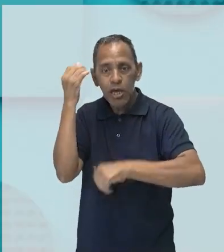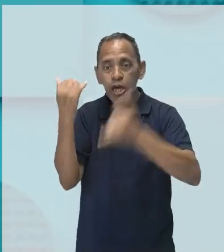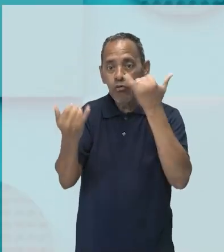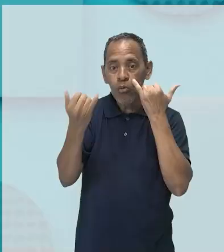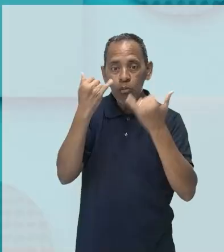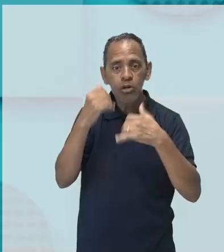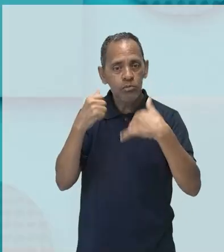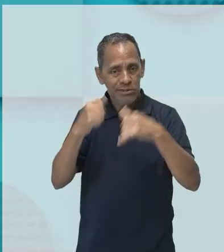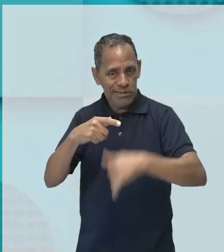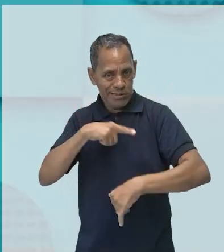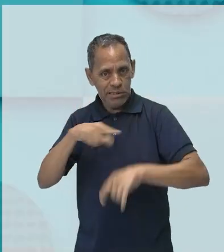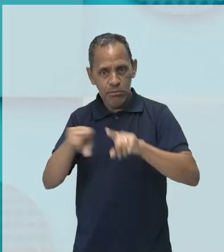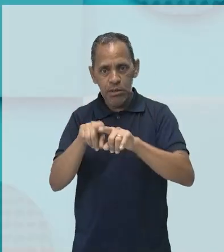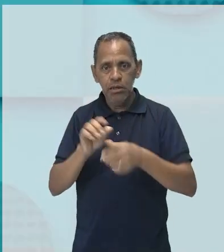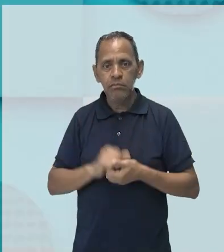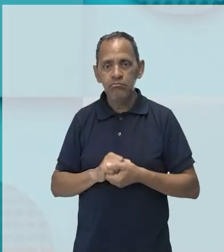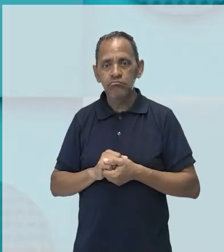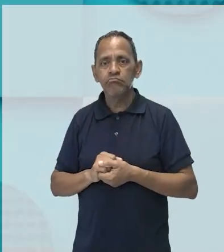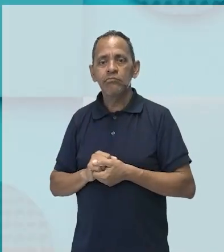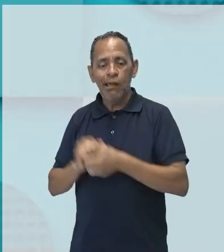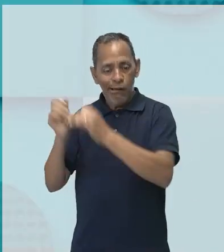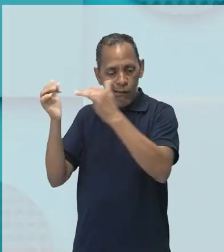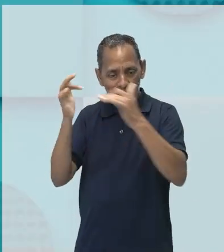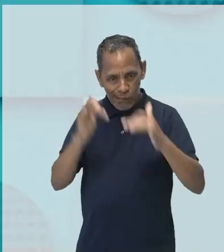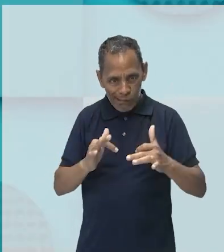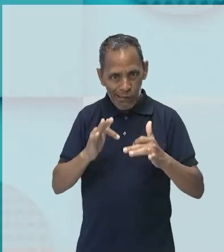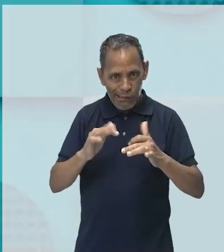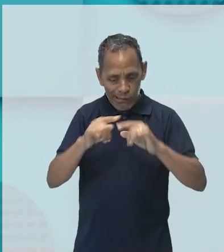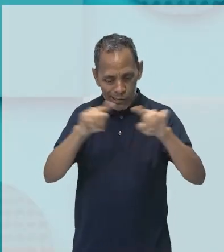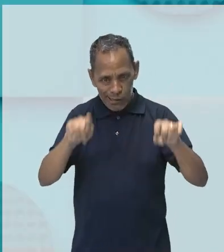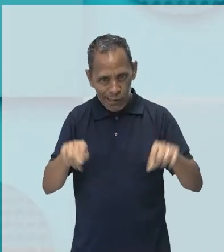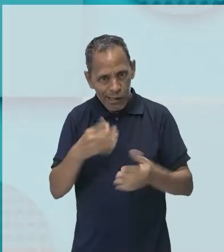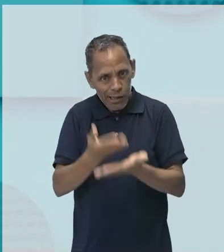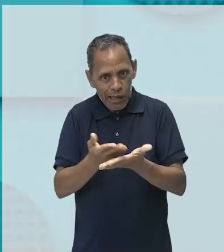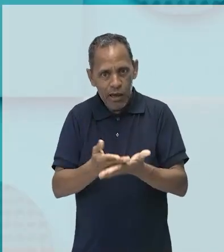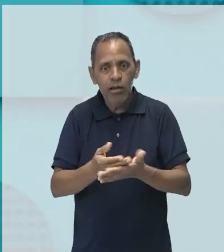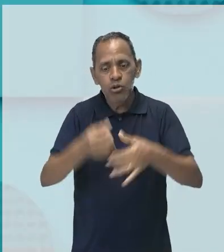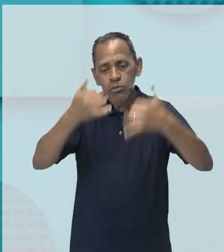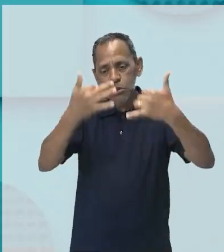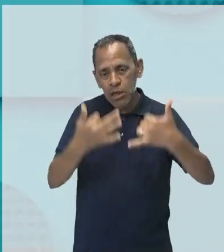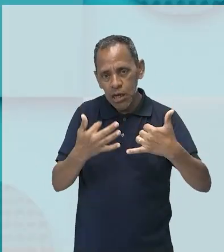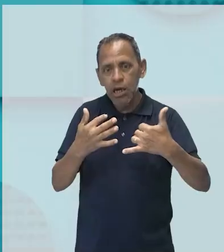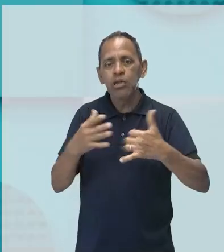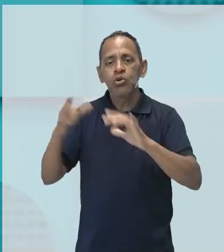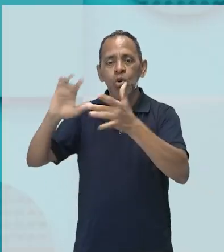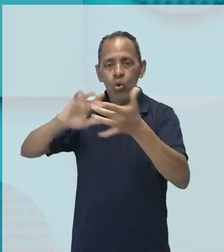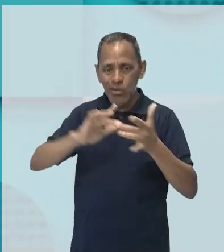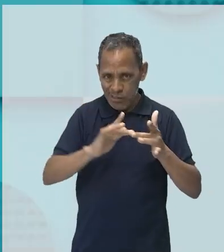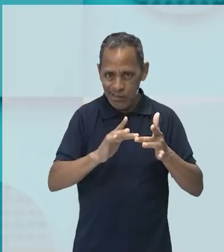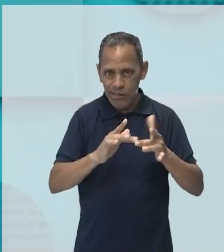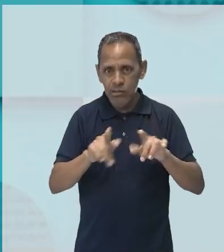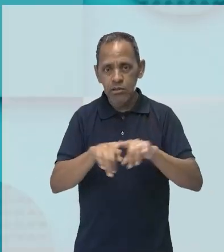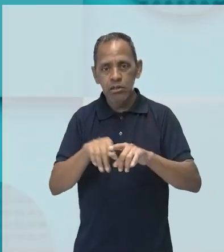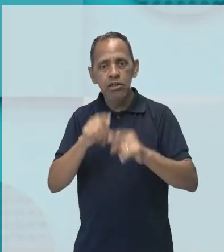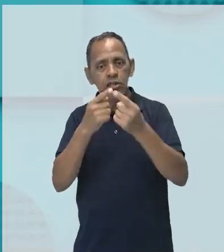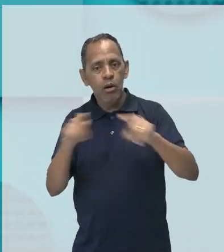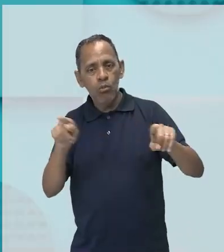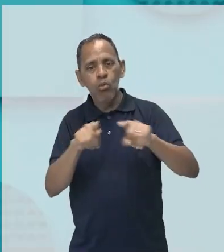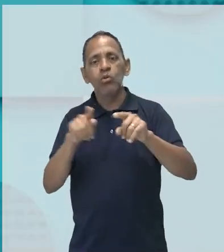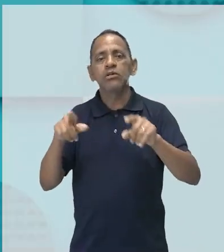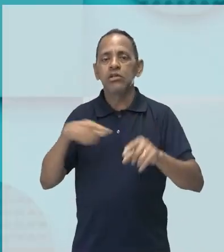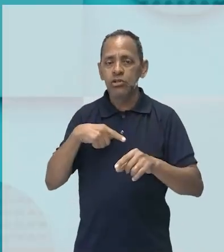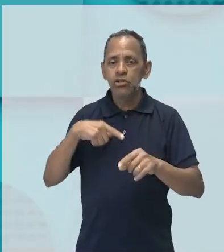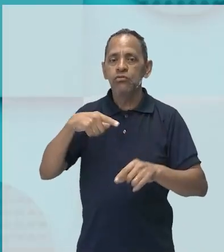informar. É o que nós estamos fazendo aqui na sala de aula. Então, falando sobre esse contexto da música, nós passamos